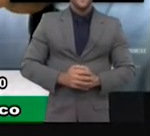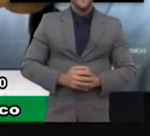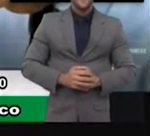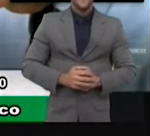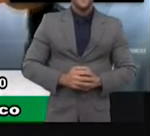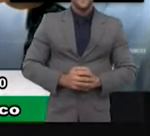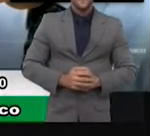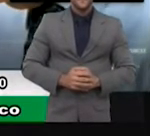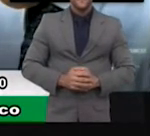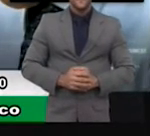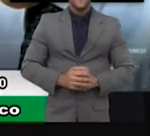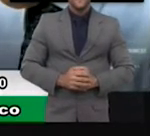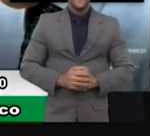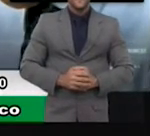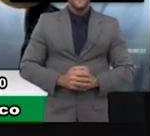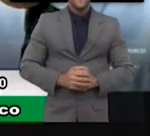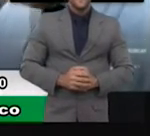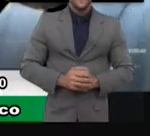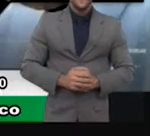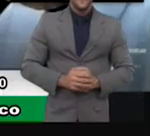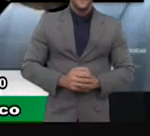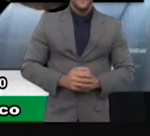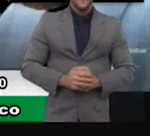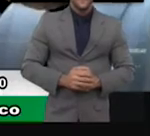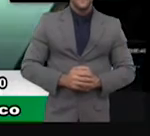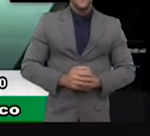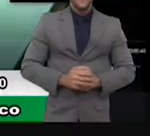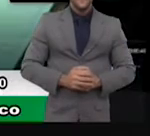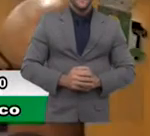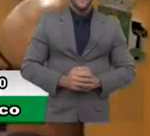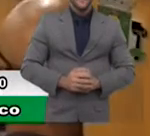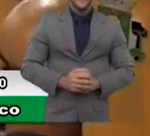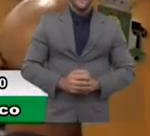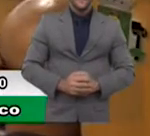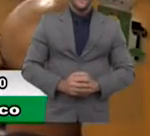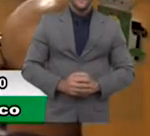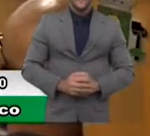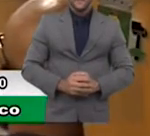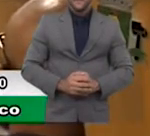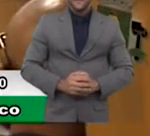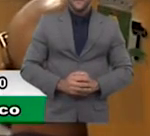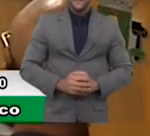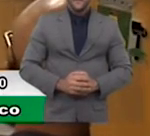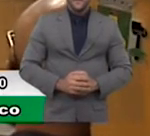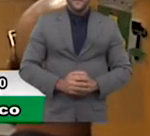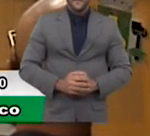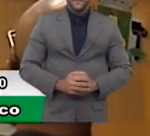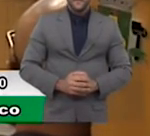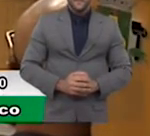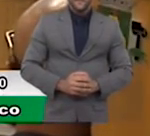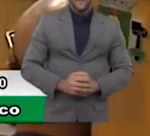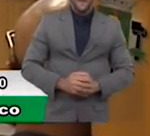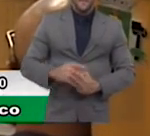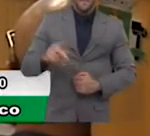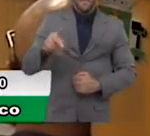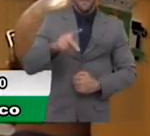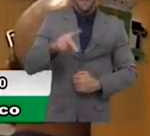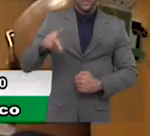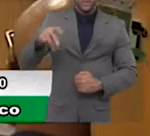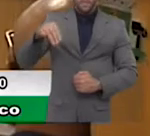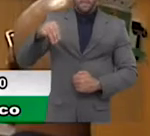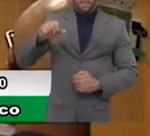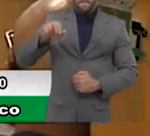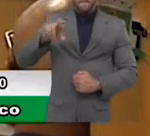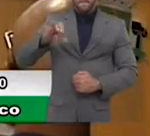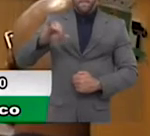nossa gratidão, a palavra que nós temos aqui, nesta casa, nesta cidade, para vocês aí. pelo professor Mário Luiz, todos que passaram, mas